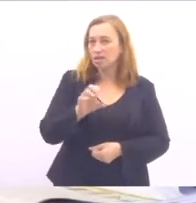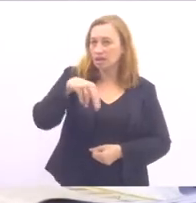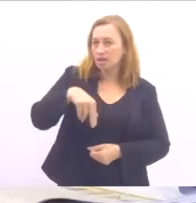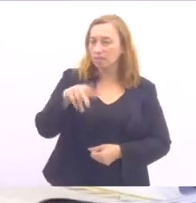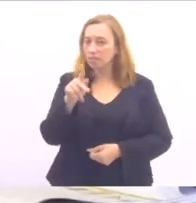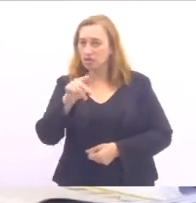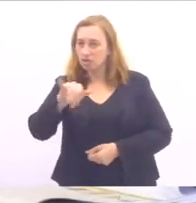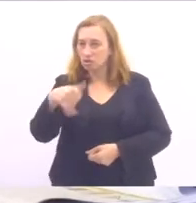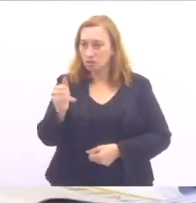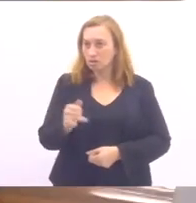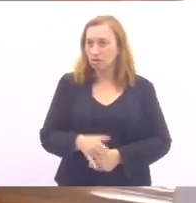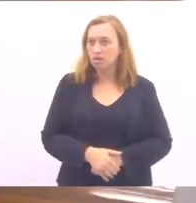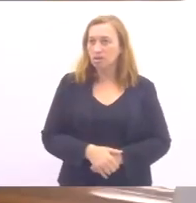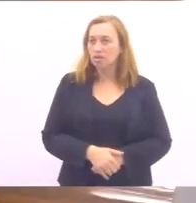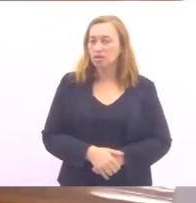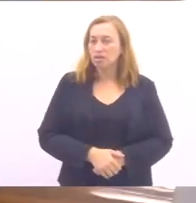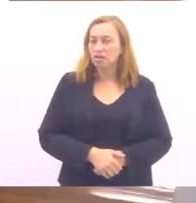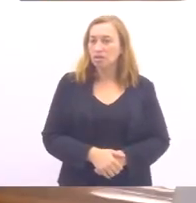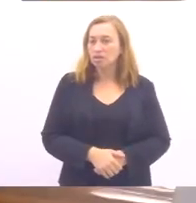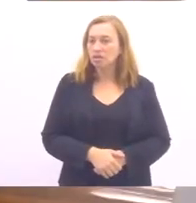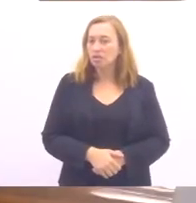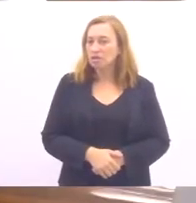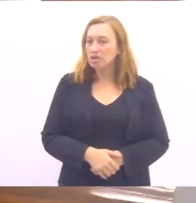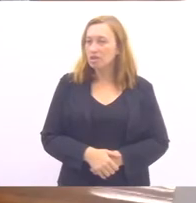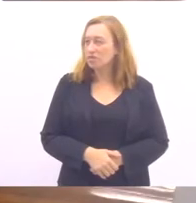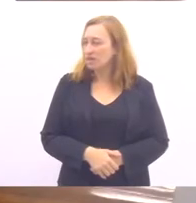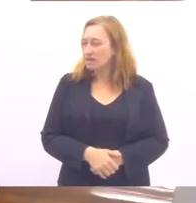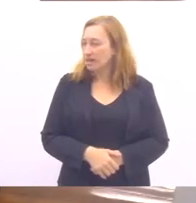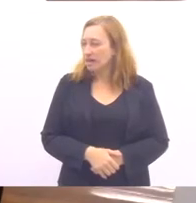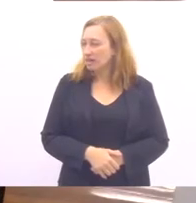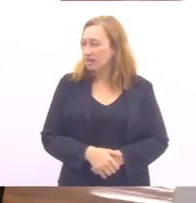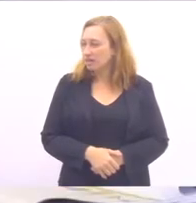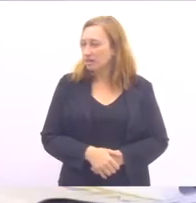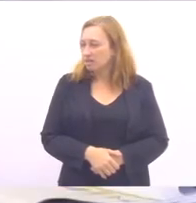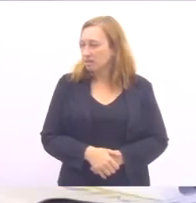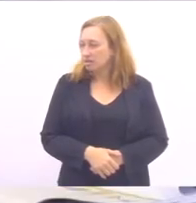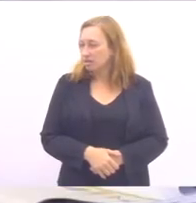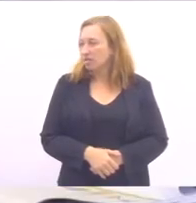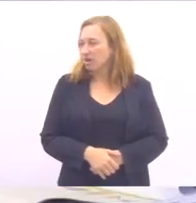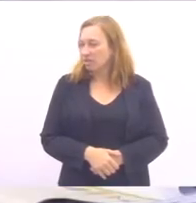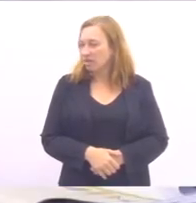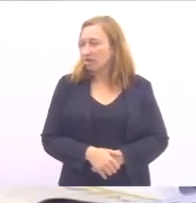etc. Existe nesse Recicla Rio uma coisa específica para...